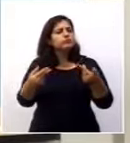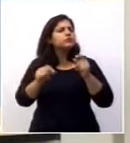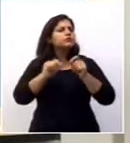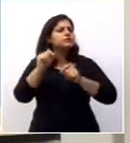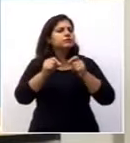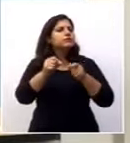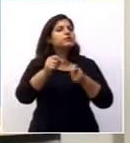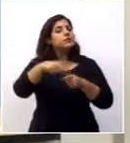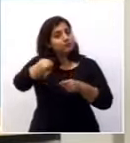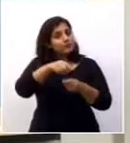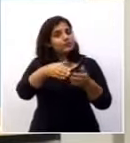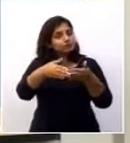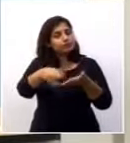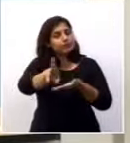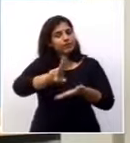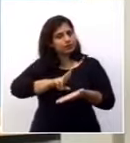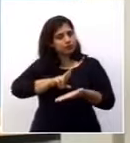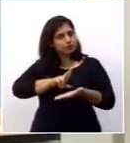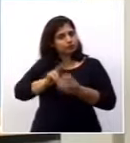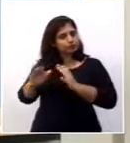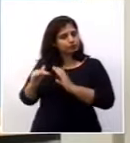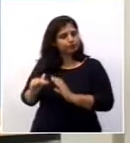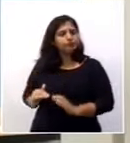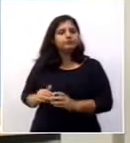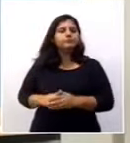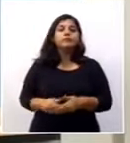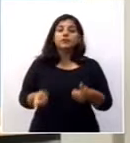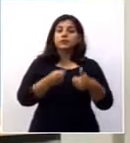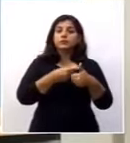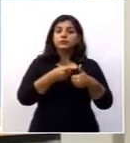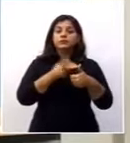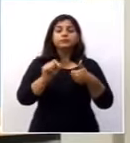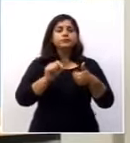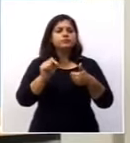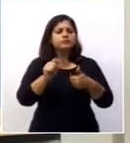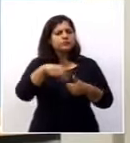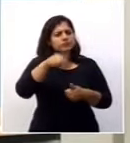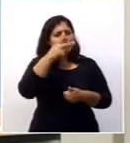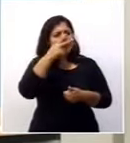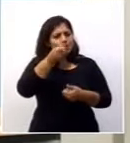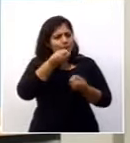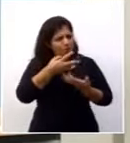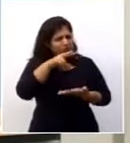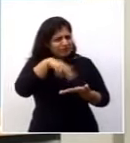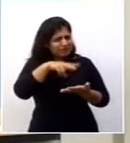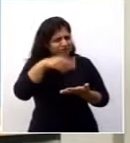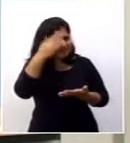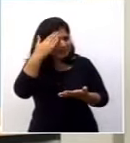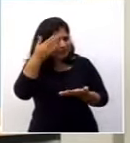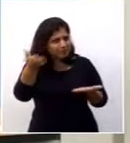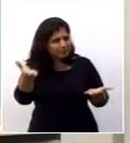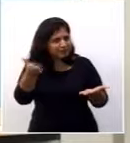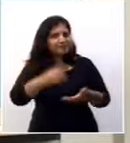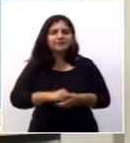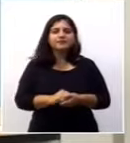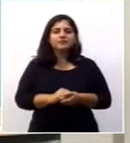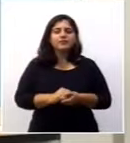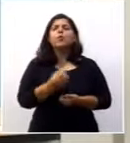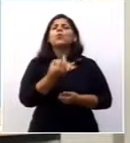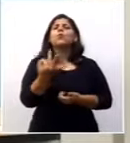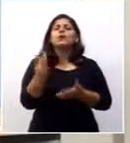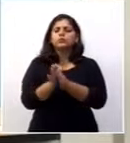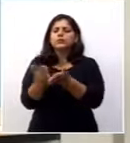vocês respondessem para nós aqui, tá? Primeira delas, será que você é um bom leitor? É. Quantos